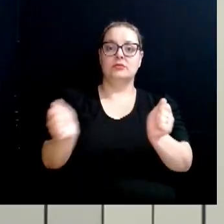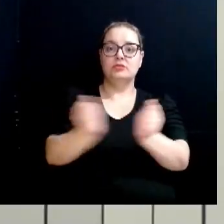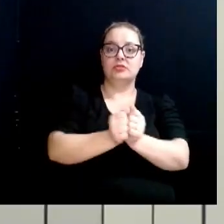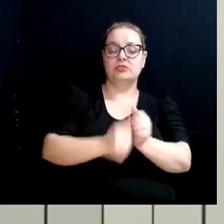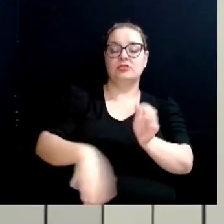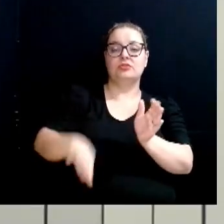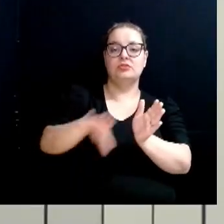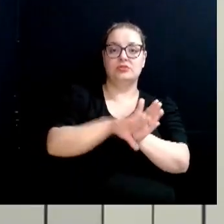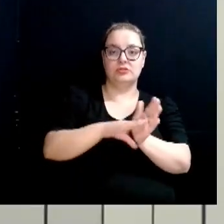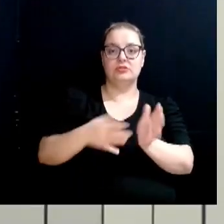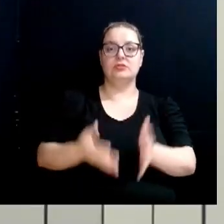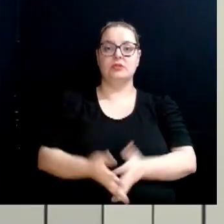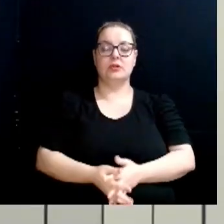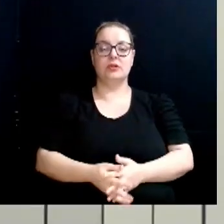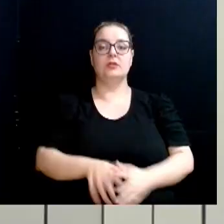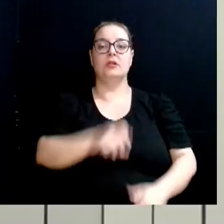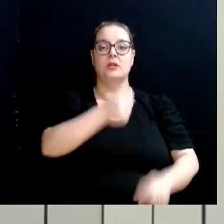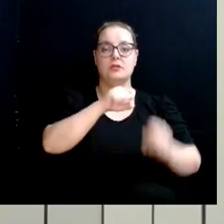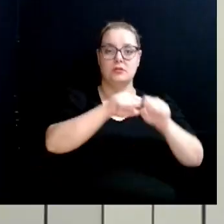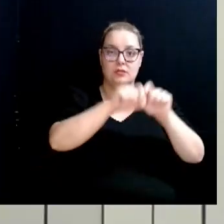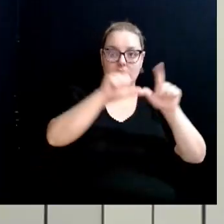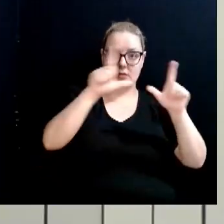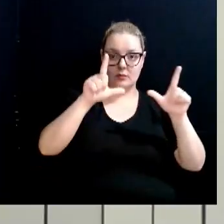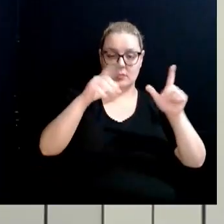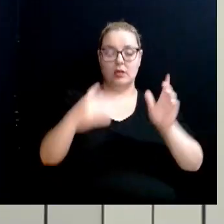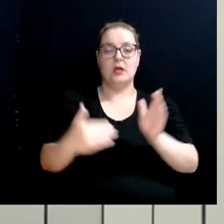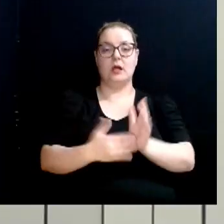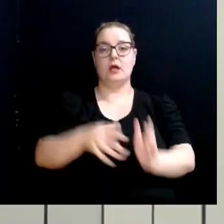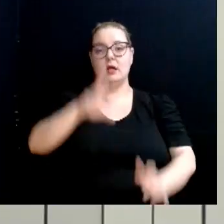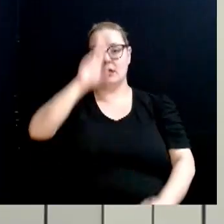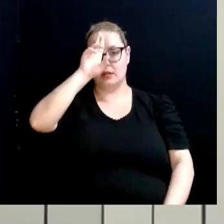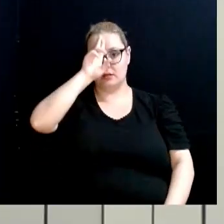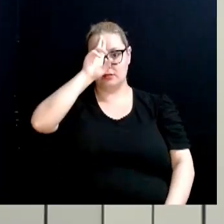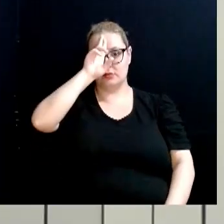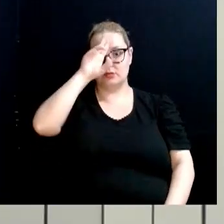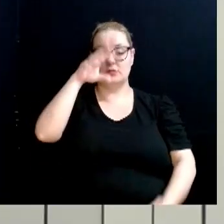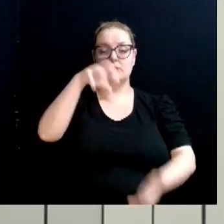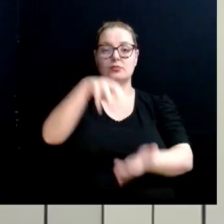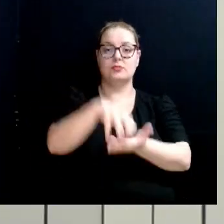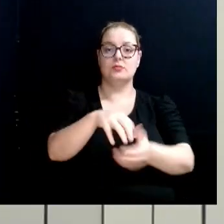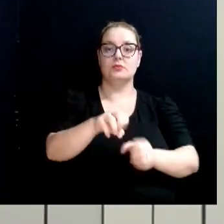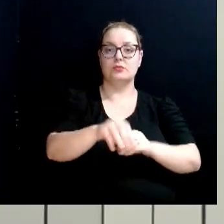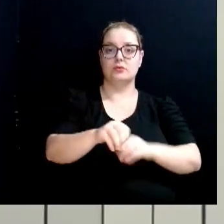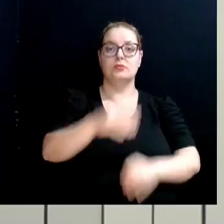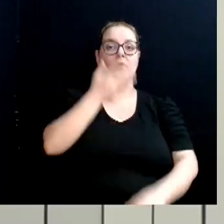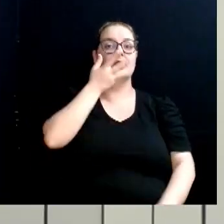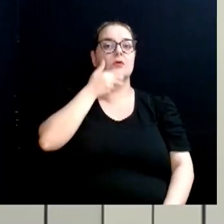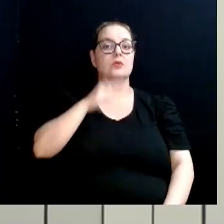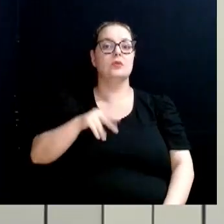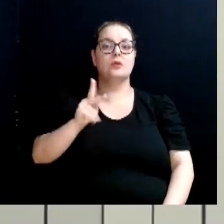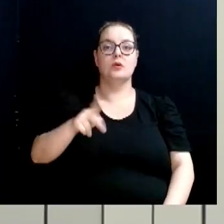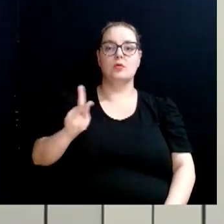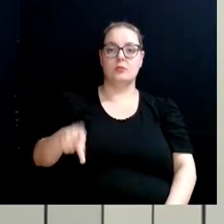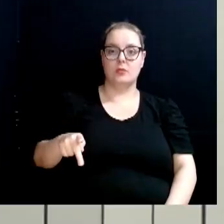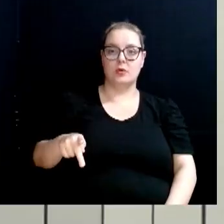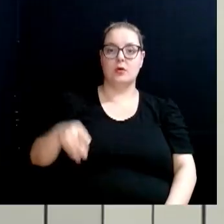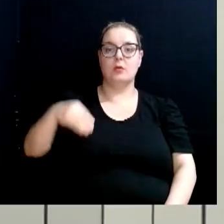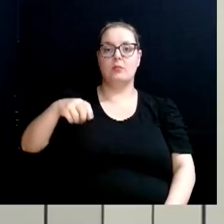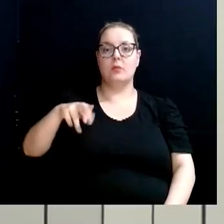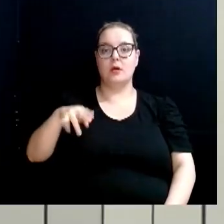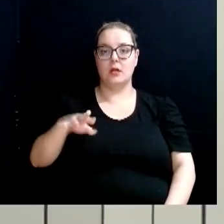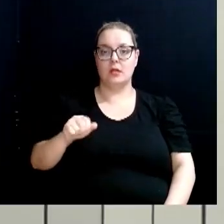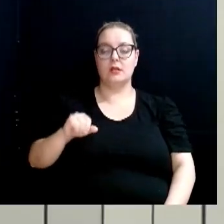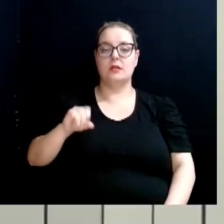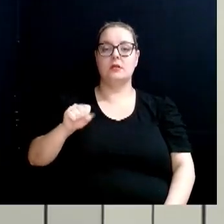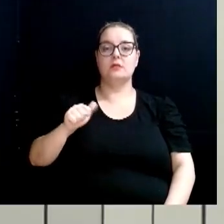das 8 horas da manhã ao meio-dia no Centro de Educação Infantil Professora Maria Isabel